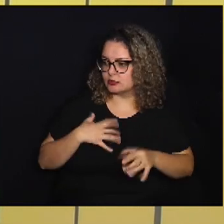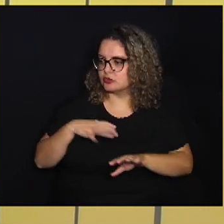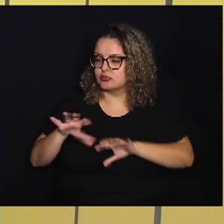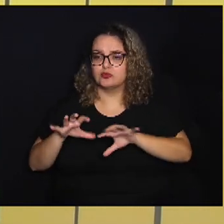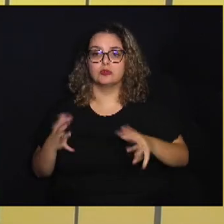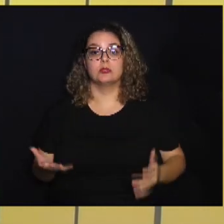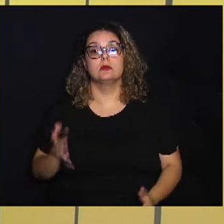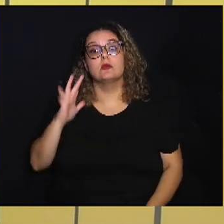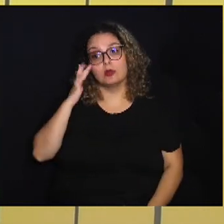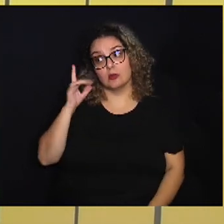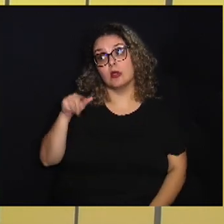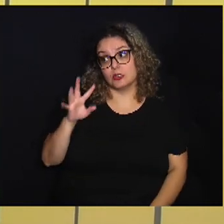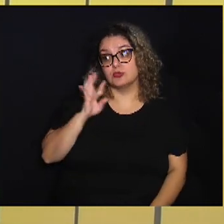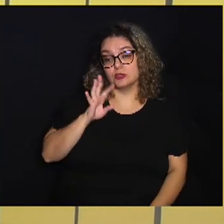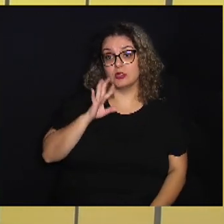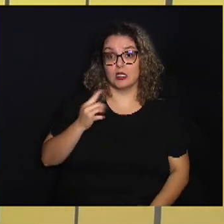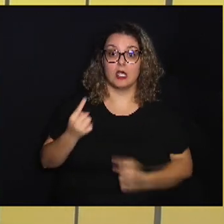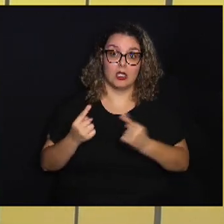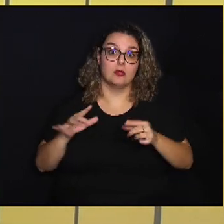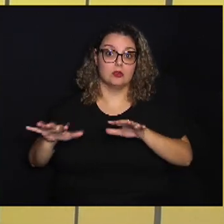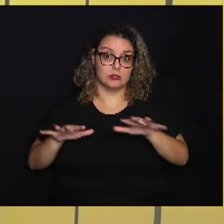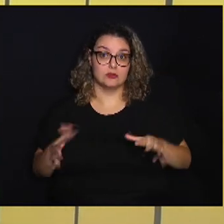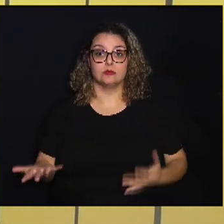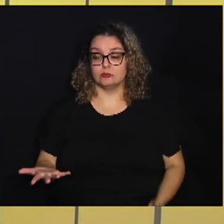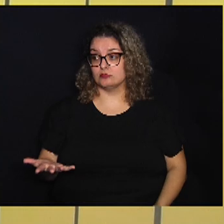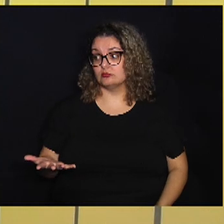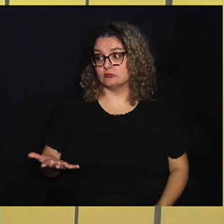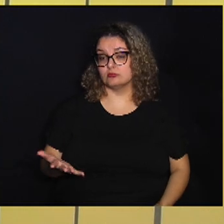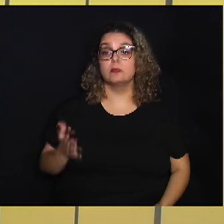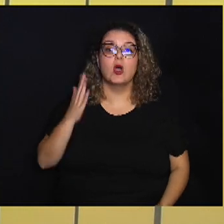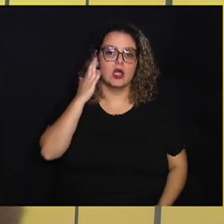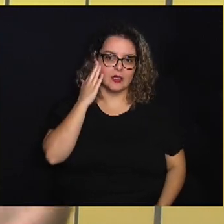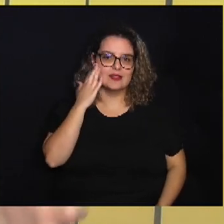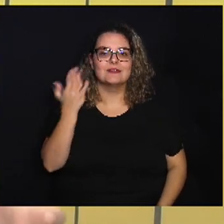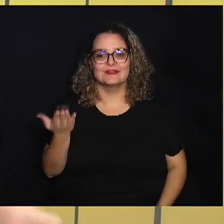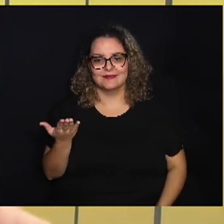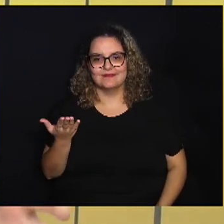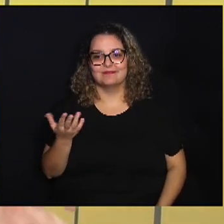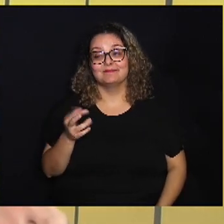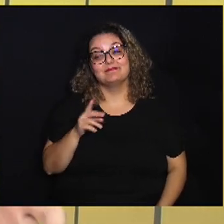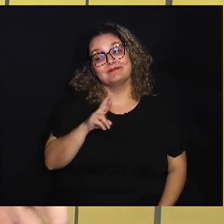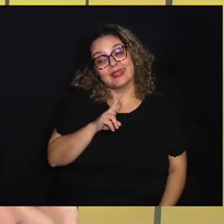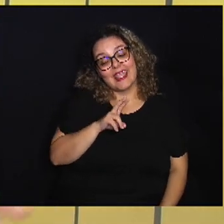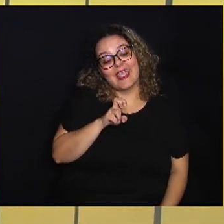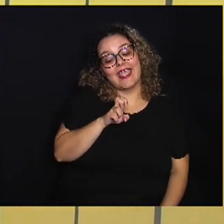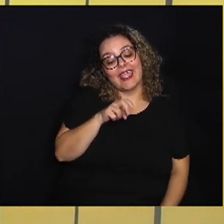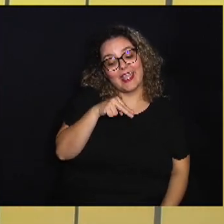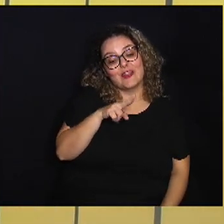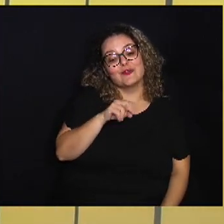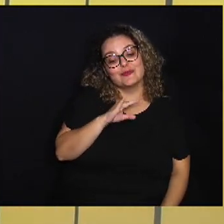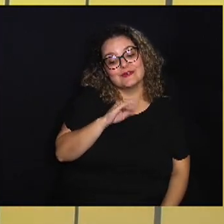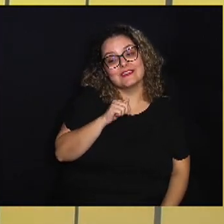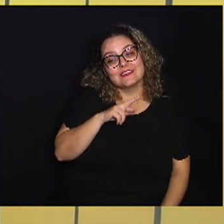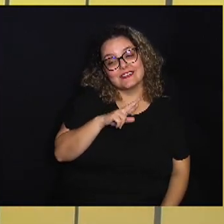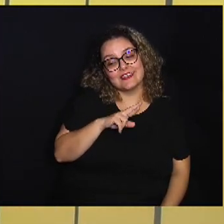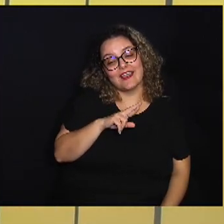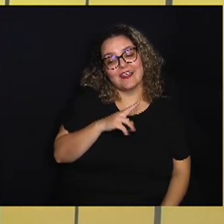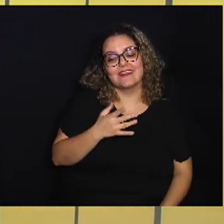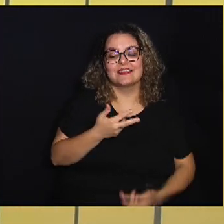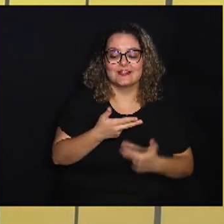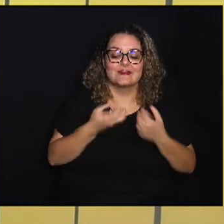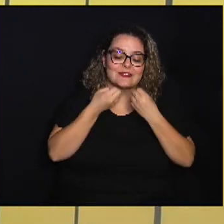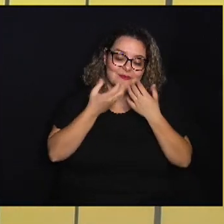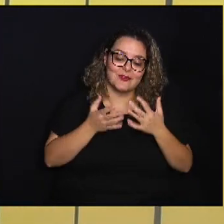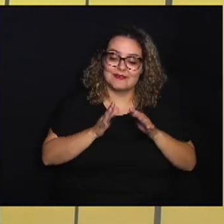acho que é muito bacana, cada um na sua área, mas sabendo renunciar das coisas boas que a vida tem, mas para você poder